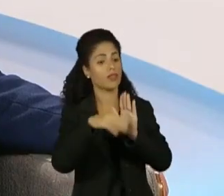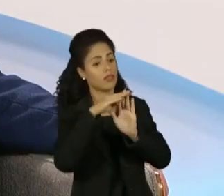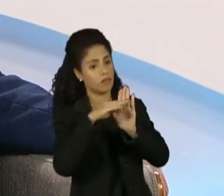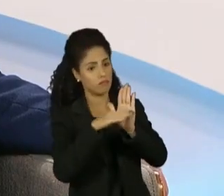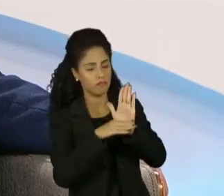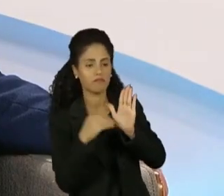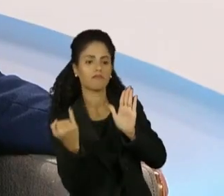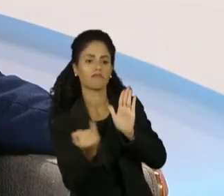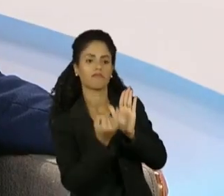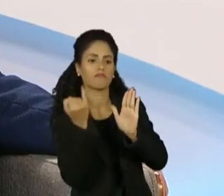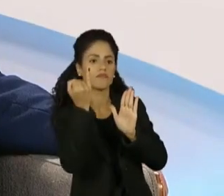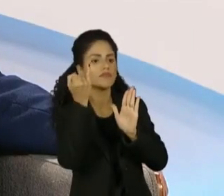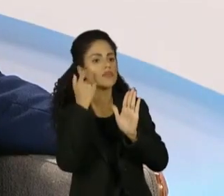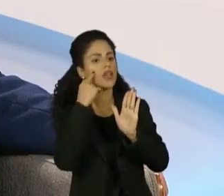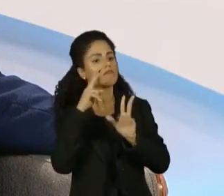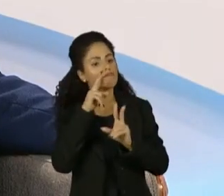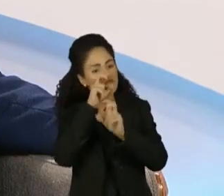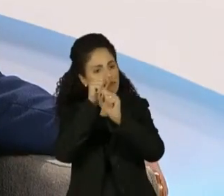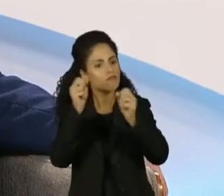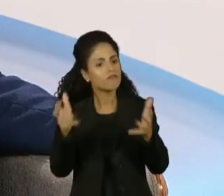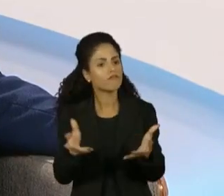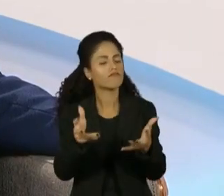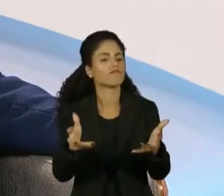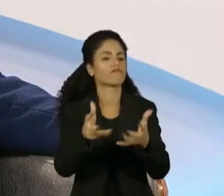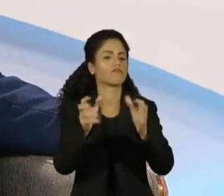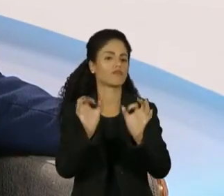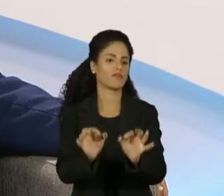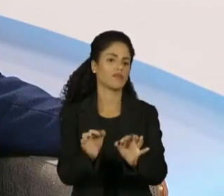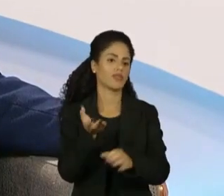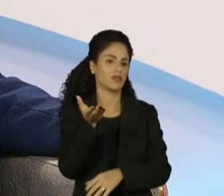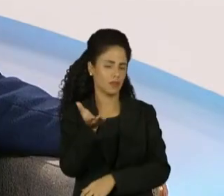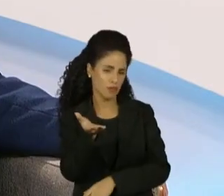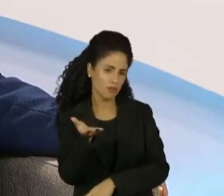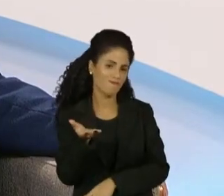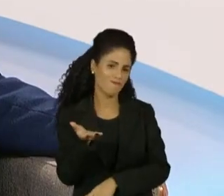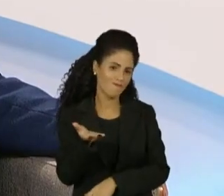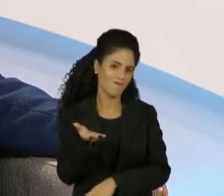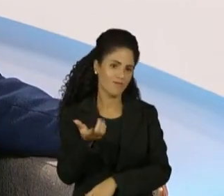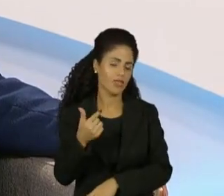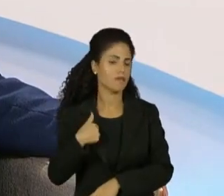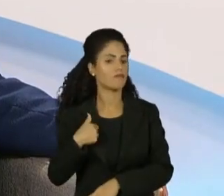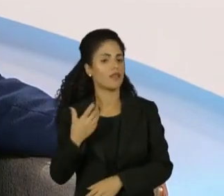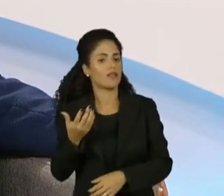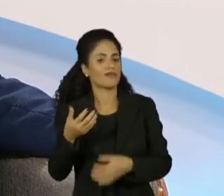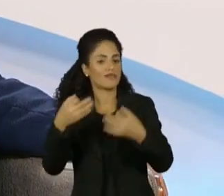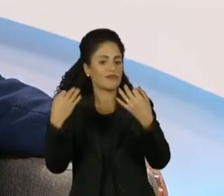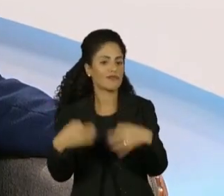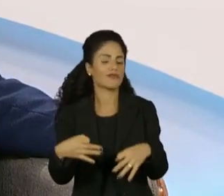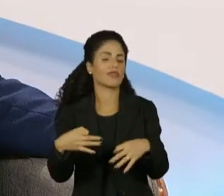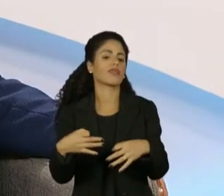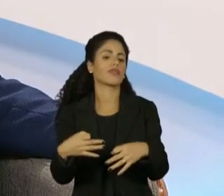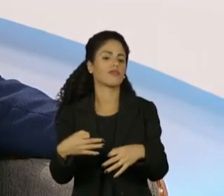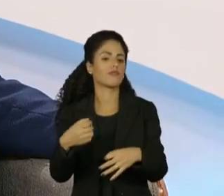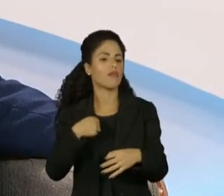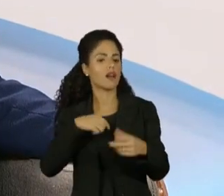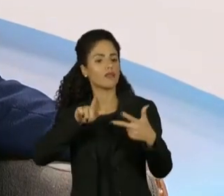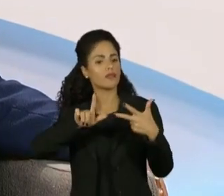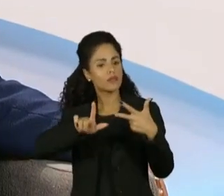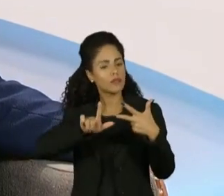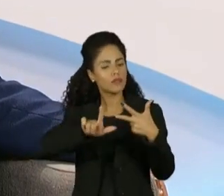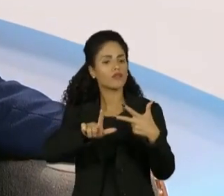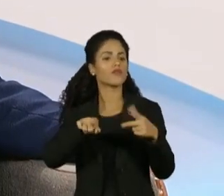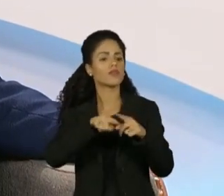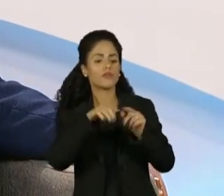que resgate ou fortaleça ou preserve, né, a autonomia e a prerrogativa do Legislativo e